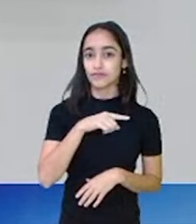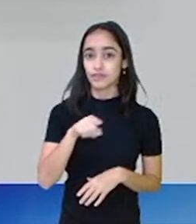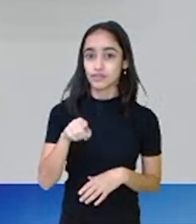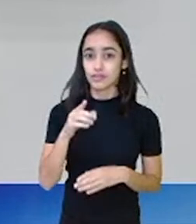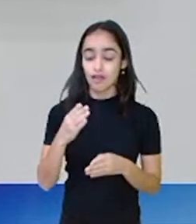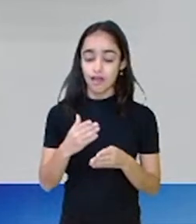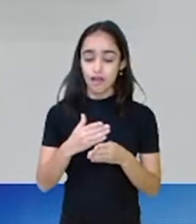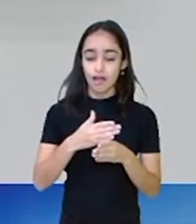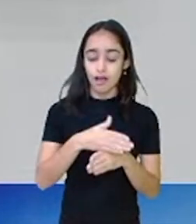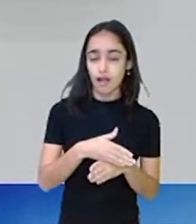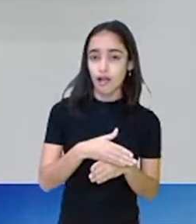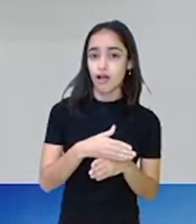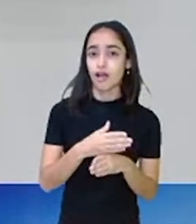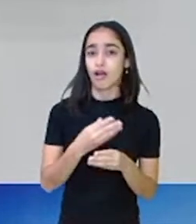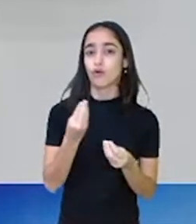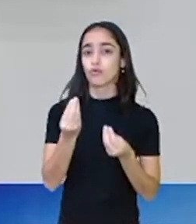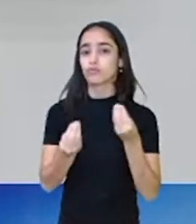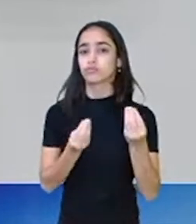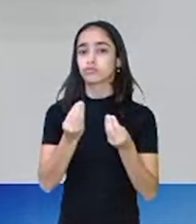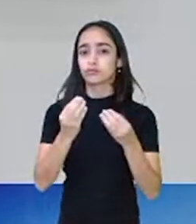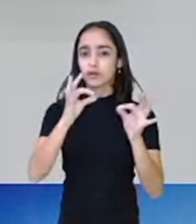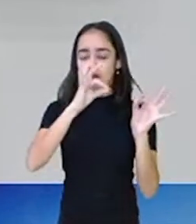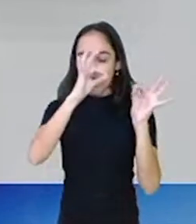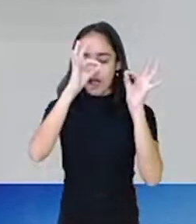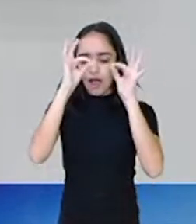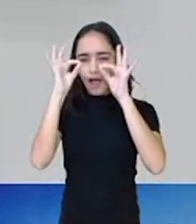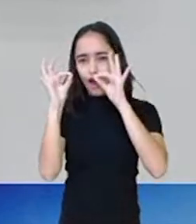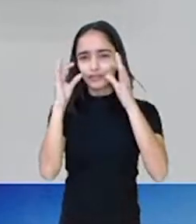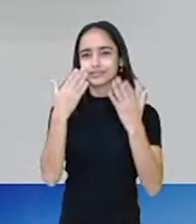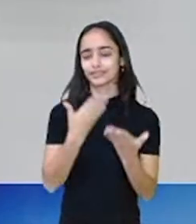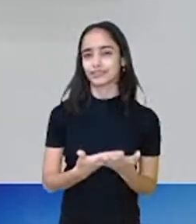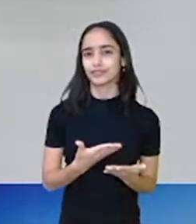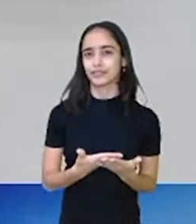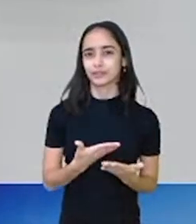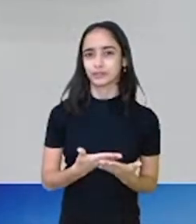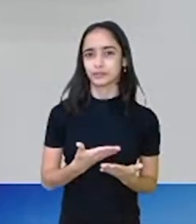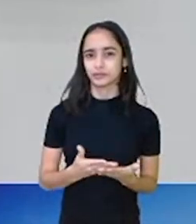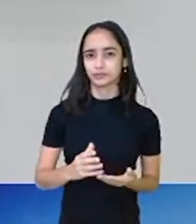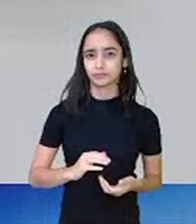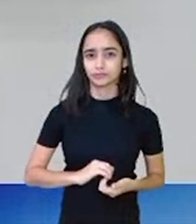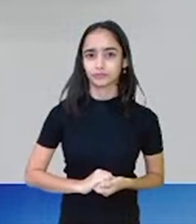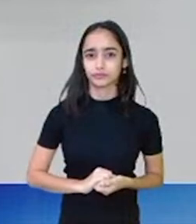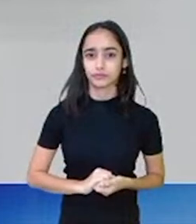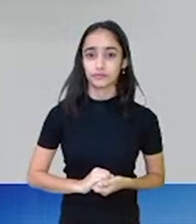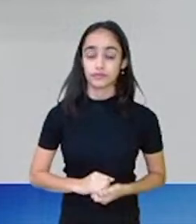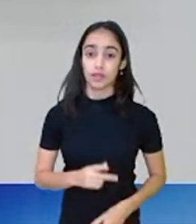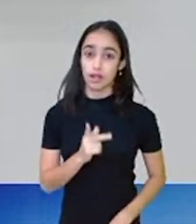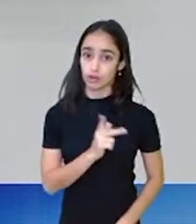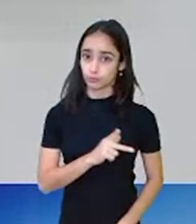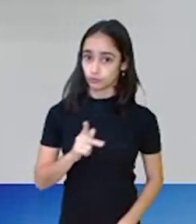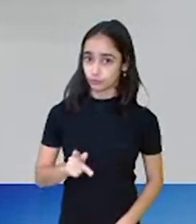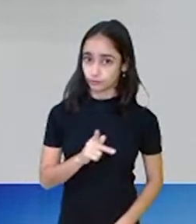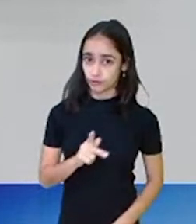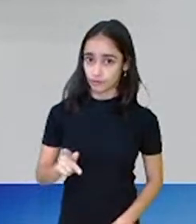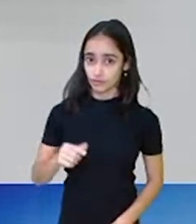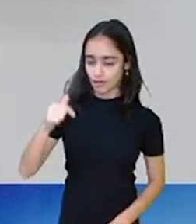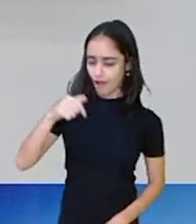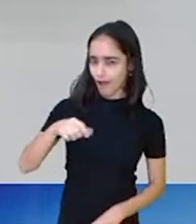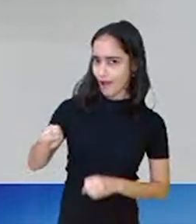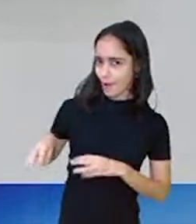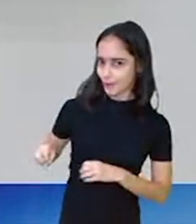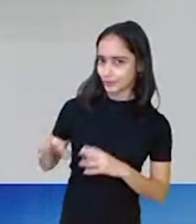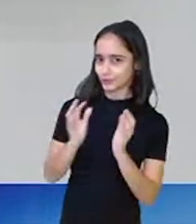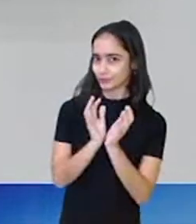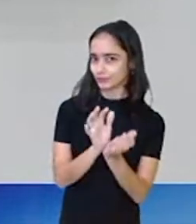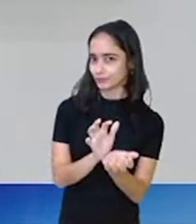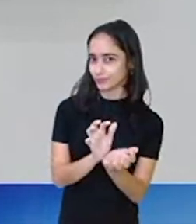acessar como assistir a nossa aula, As professoras aqui do Educa Recife falando aí quais